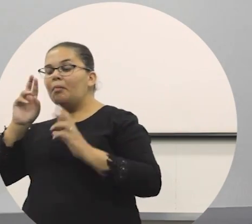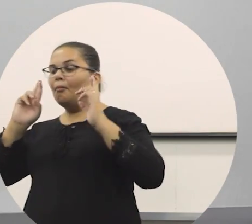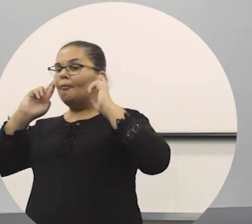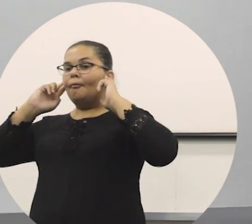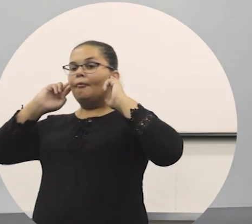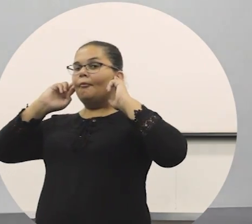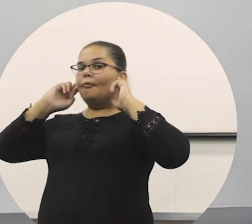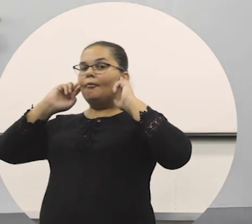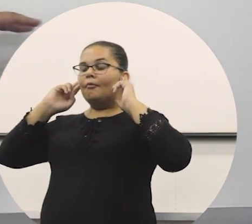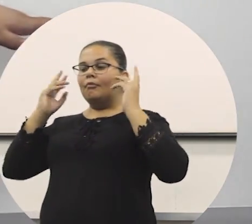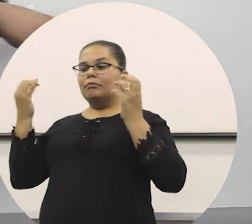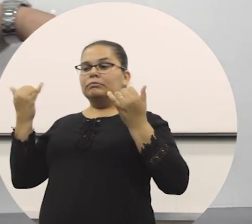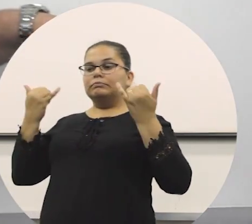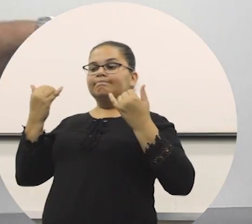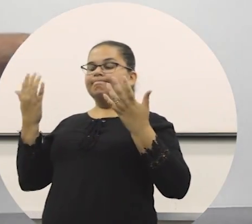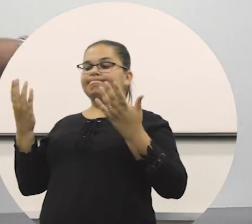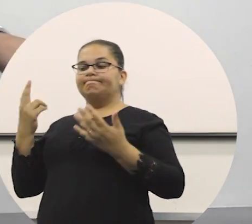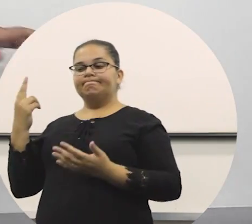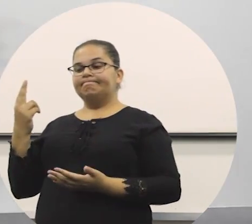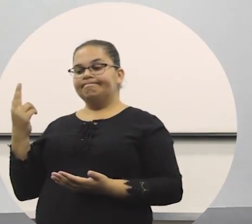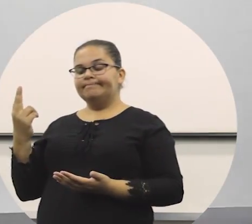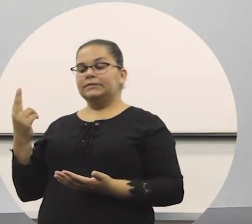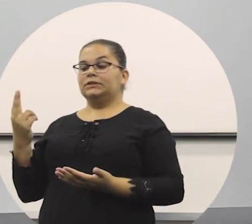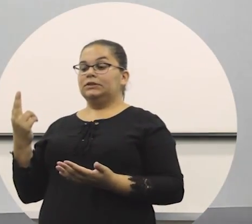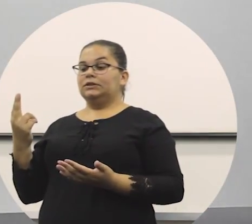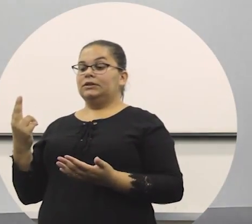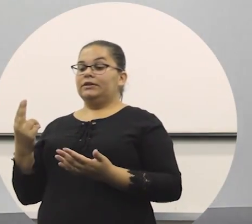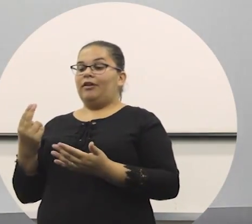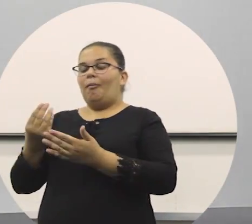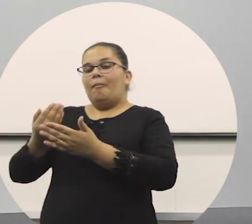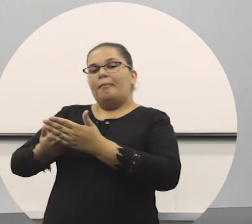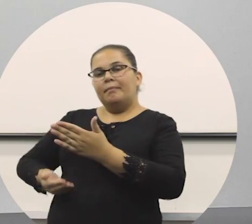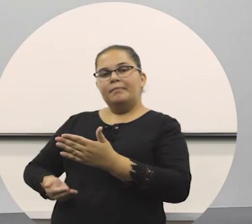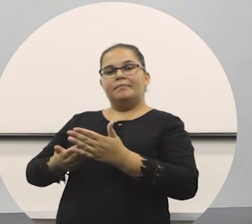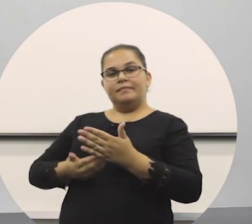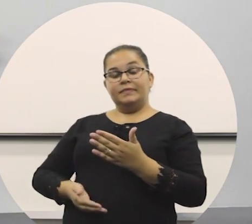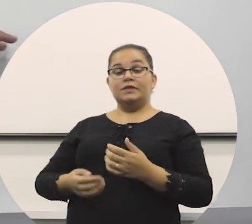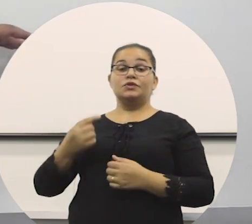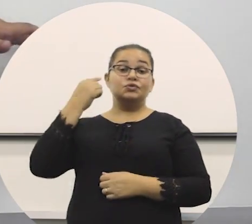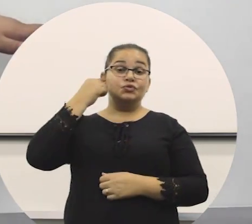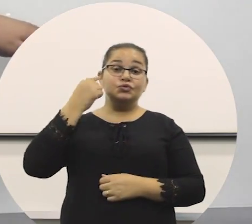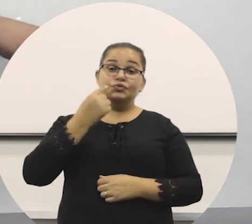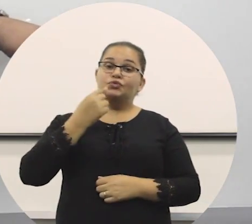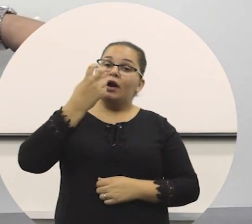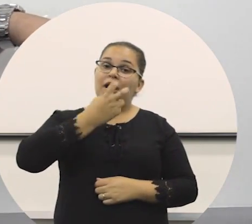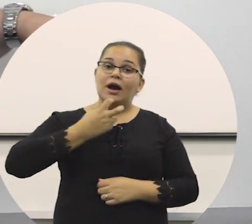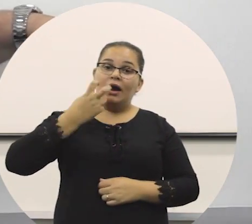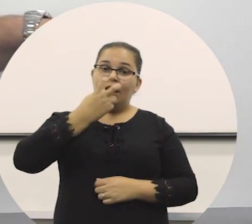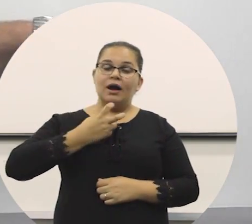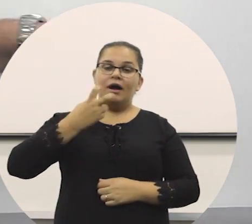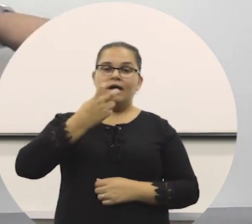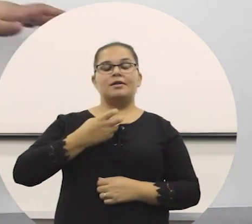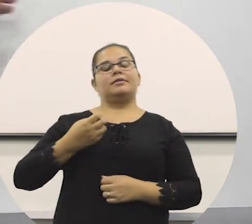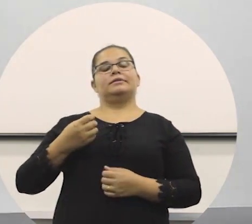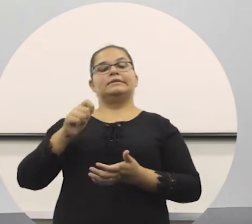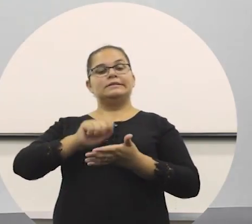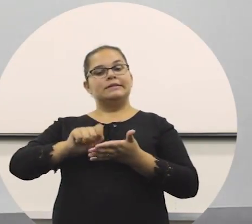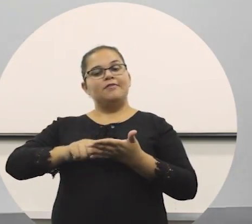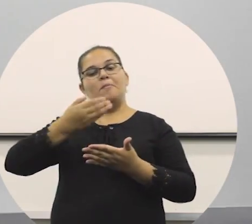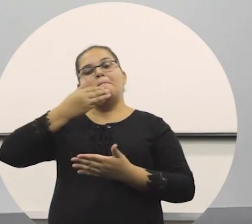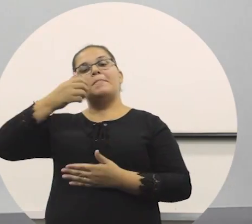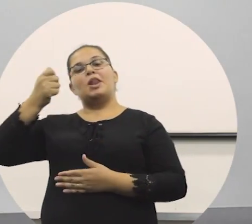existem diversas pesquisas que mostram que surdos oralizados escrevem melhor do